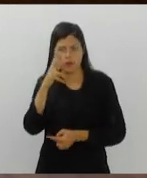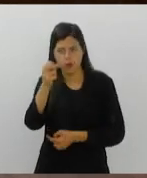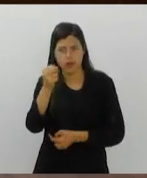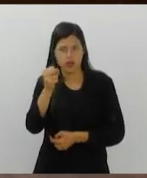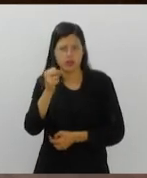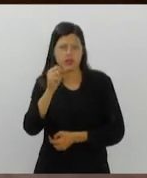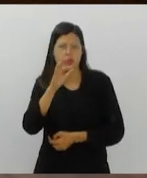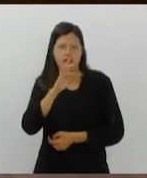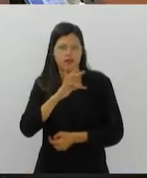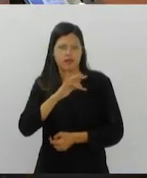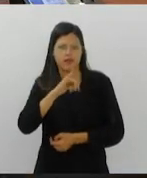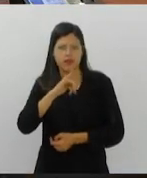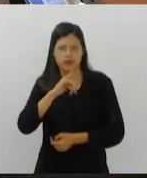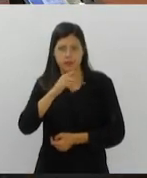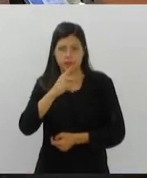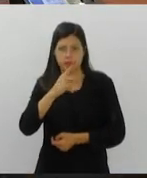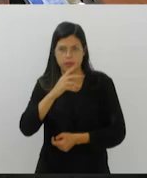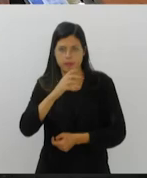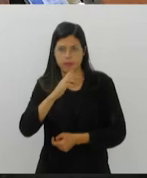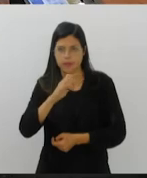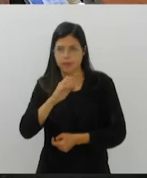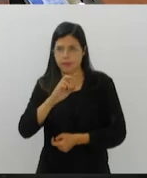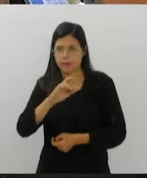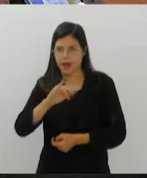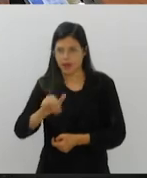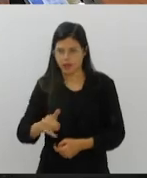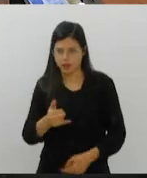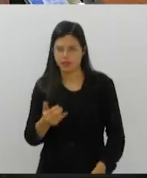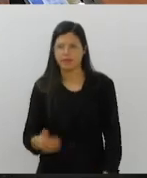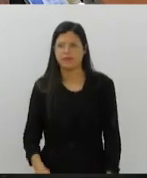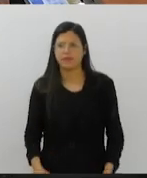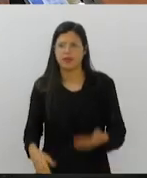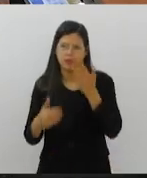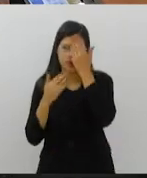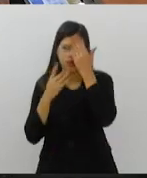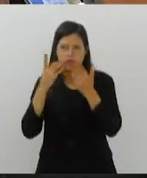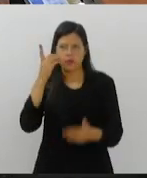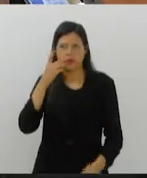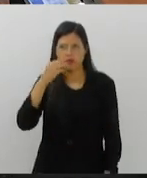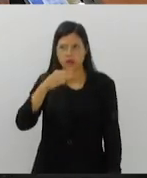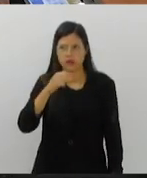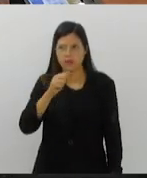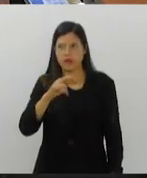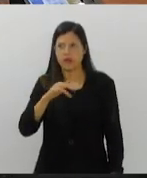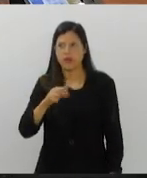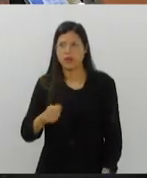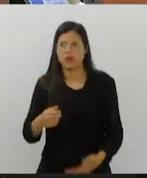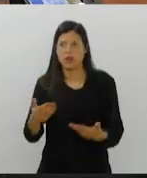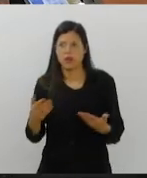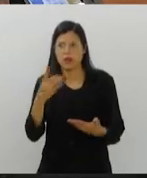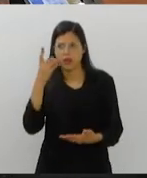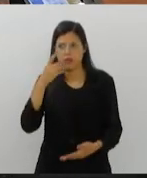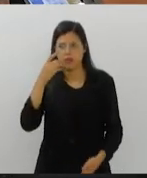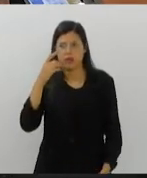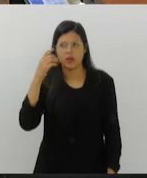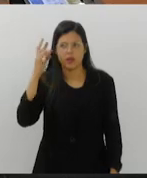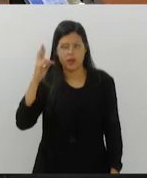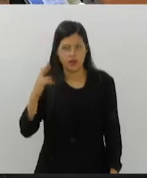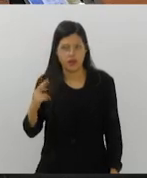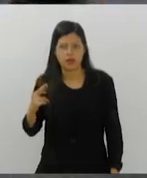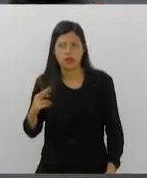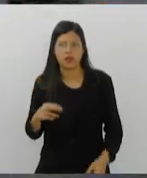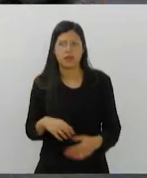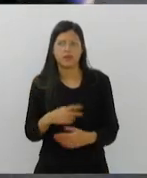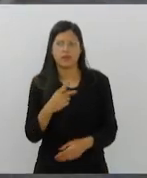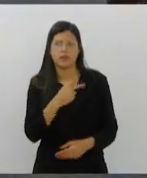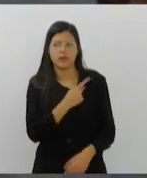FIPERJ. Obrigada, presidente. Obrigado, deputada Marina. Deputada Renata Souza, por favor. Senhor presidente, muito rápido,